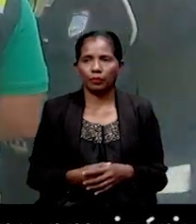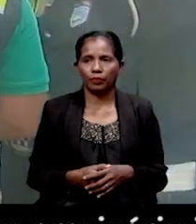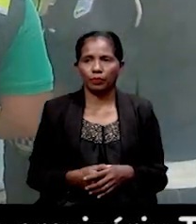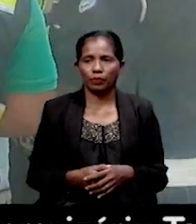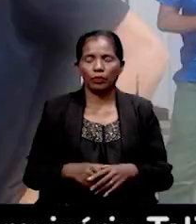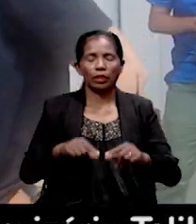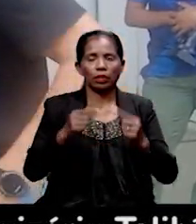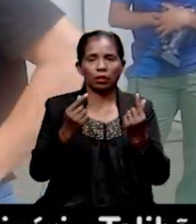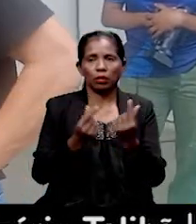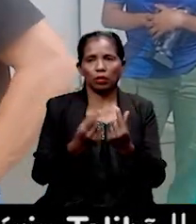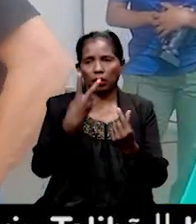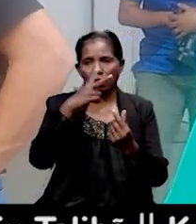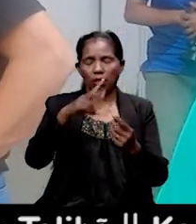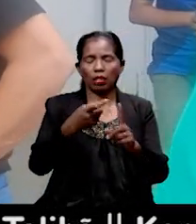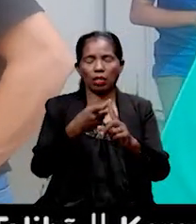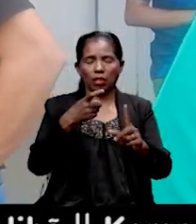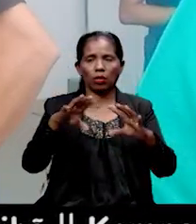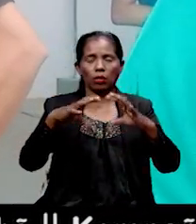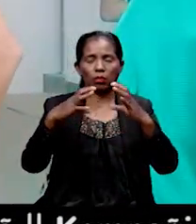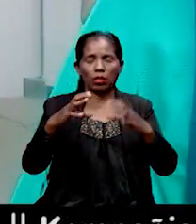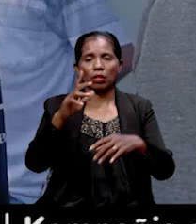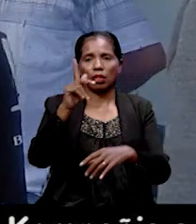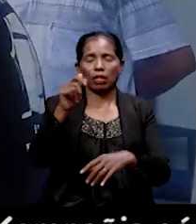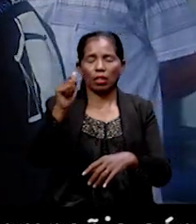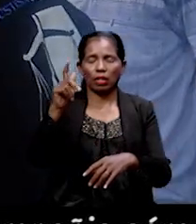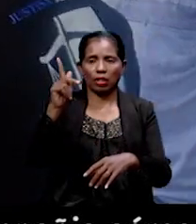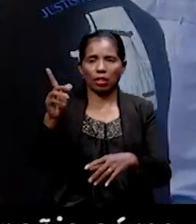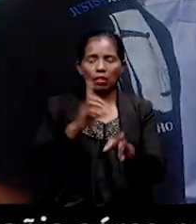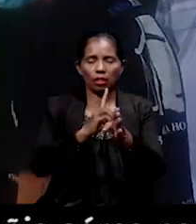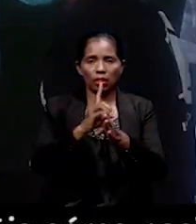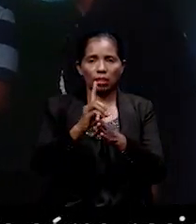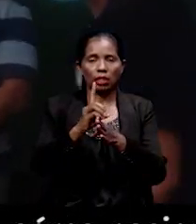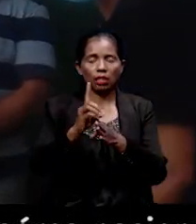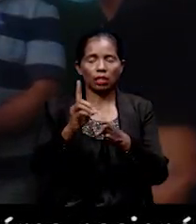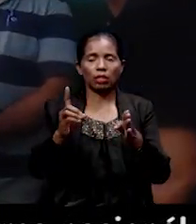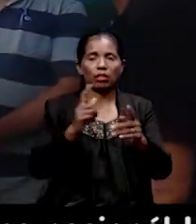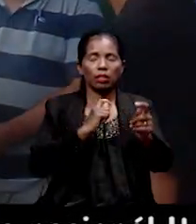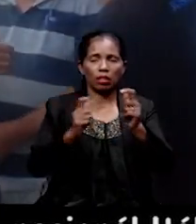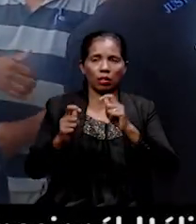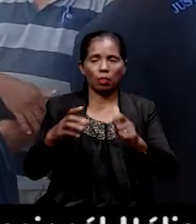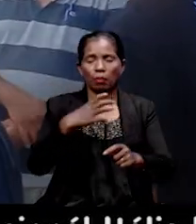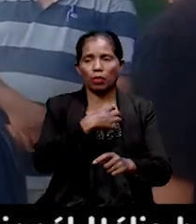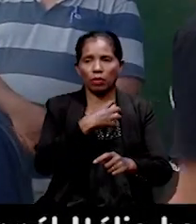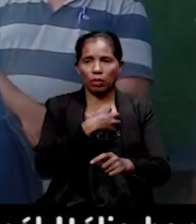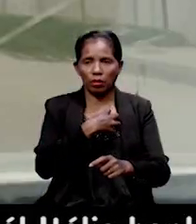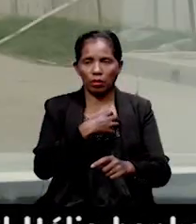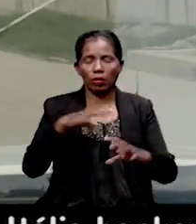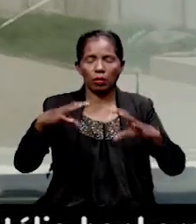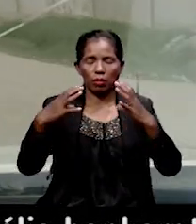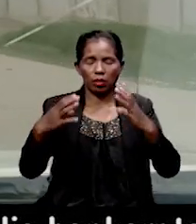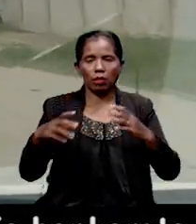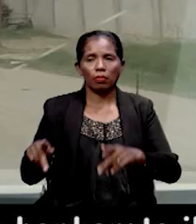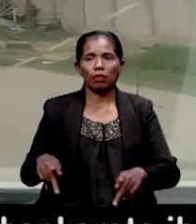Equipa conjunta composto si Comissão Anticorrupção, Direção Nacional de Transporte Terrestre, Polícia Trânsito Nacional no Comissão Função